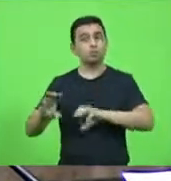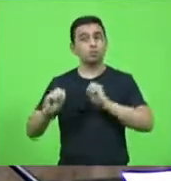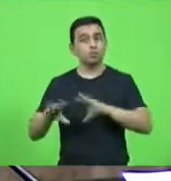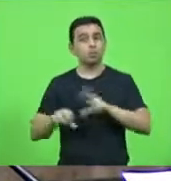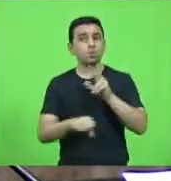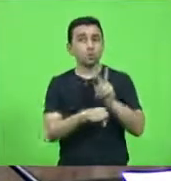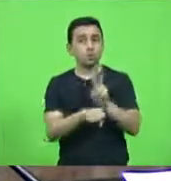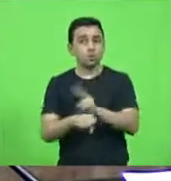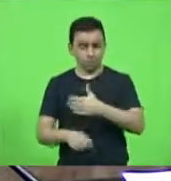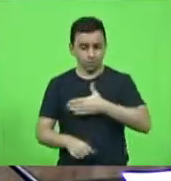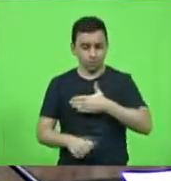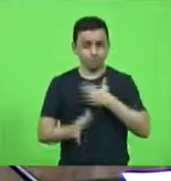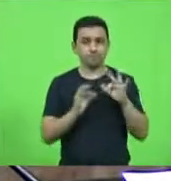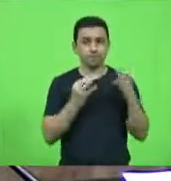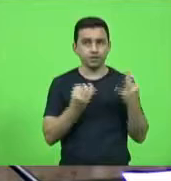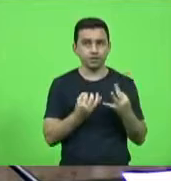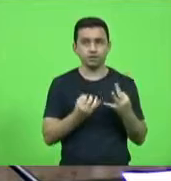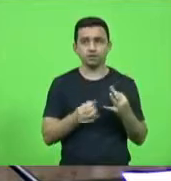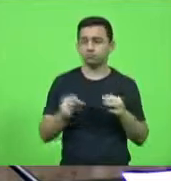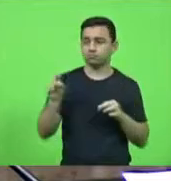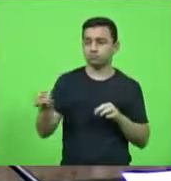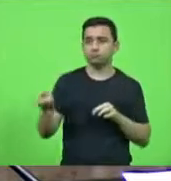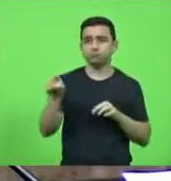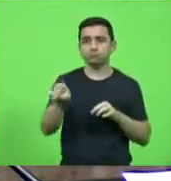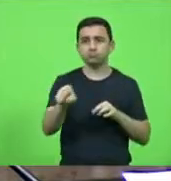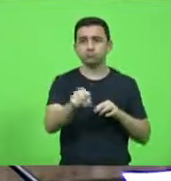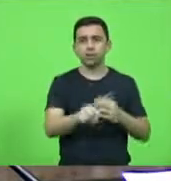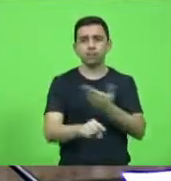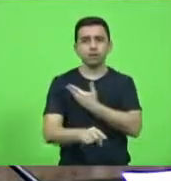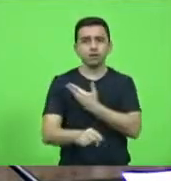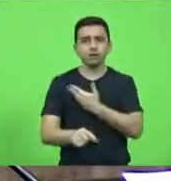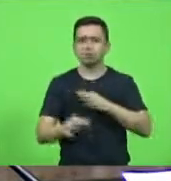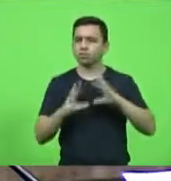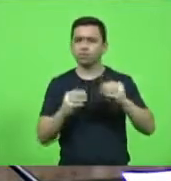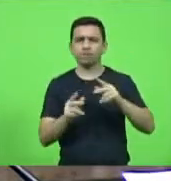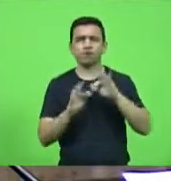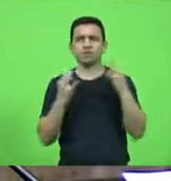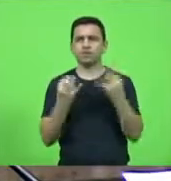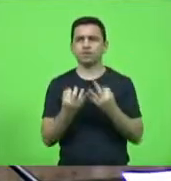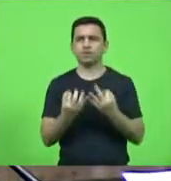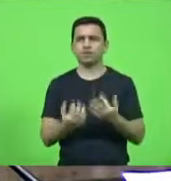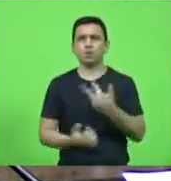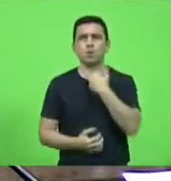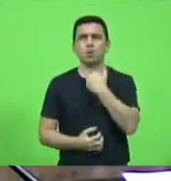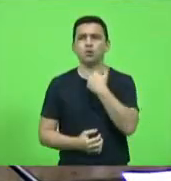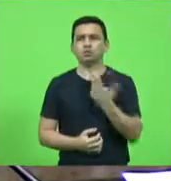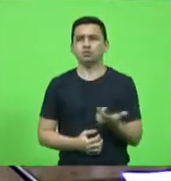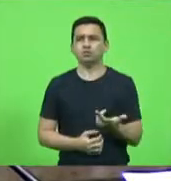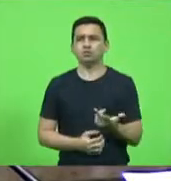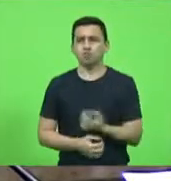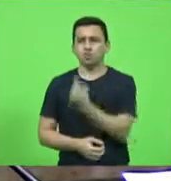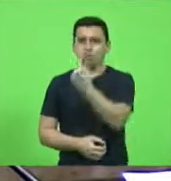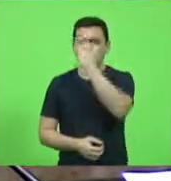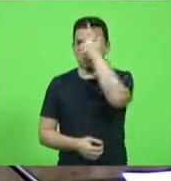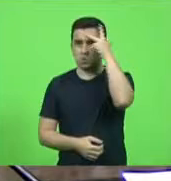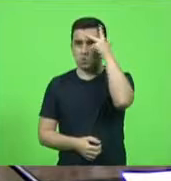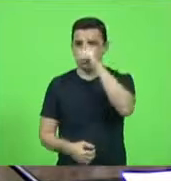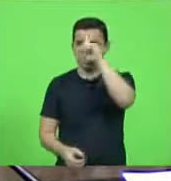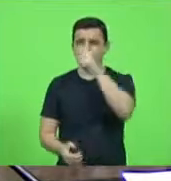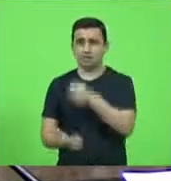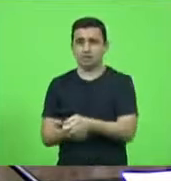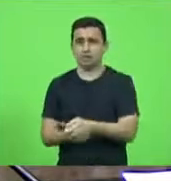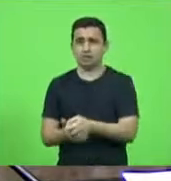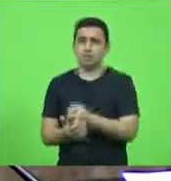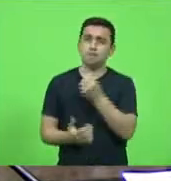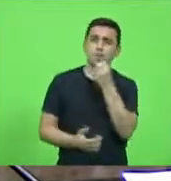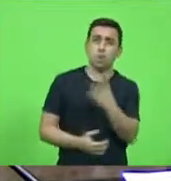cuida do meu filho, que cuida do filho dos colegas, dos catarinenses, não pode estar na mão de alguém que decide ali o que é